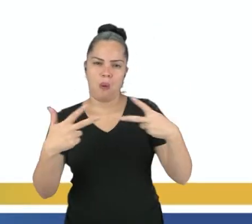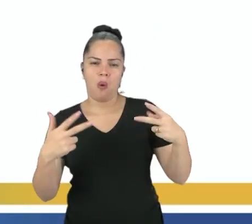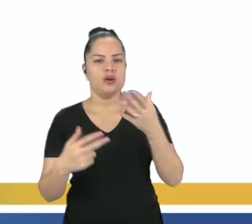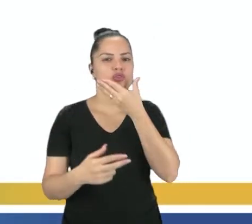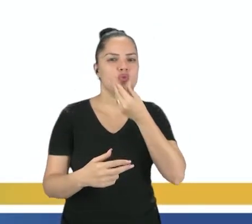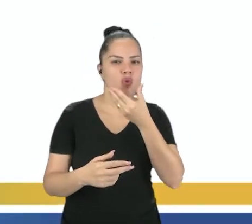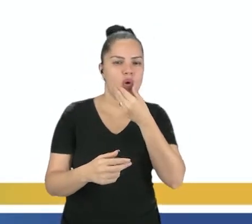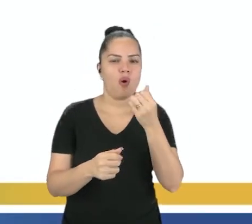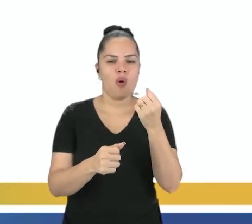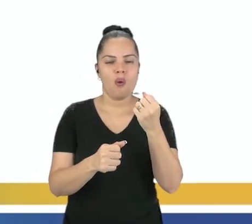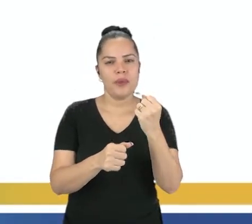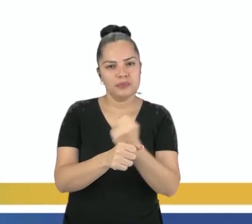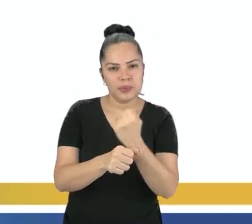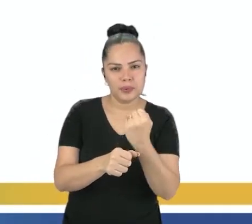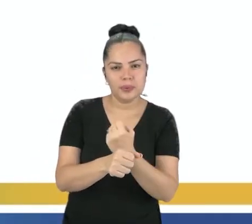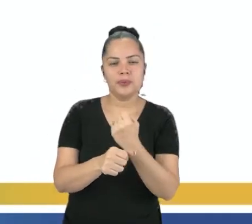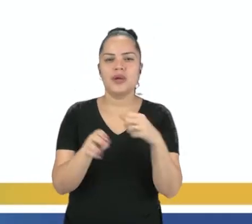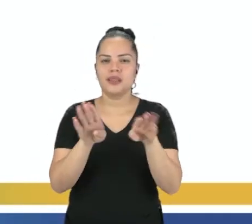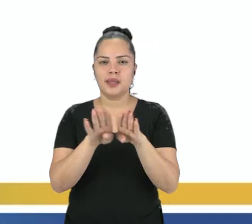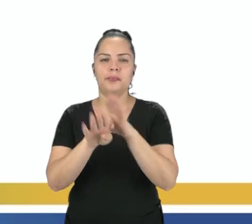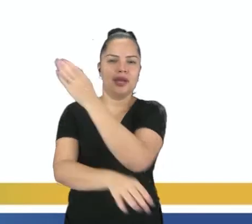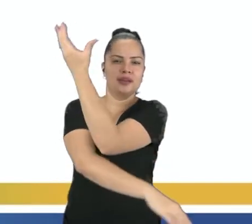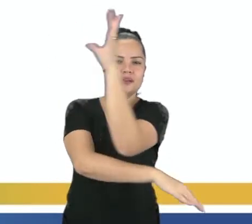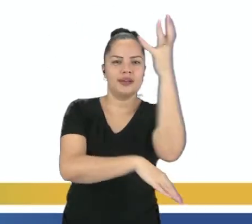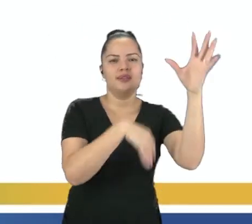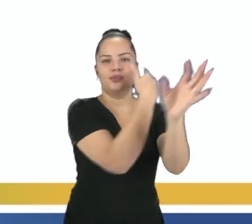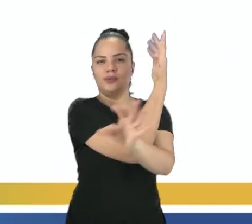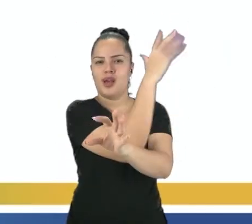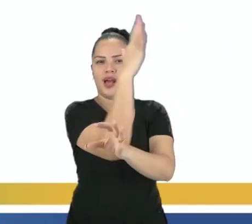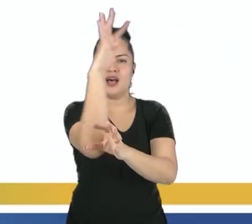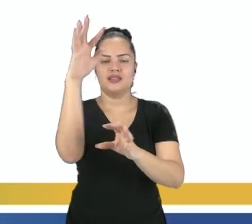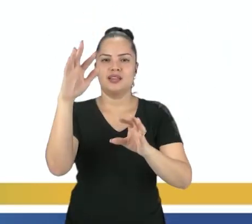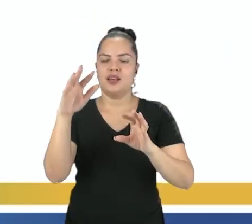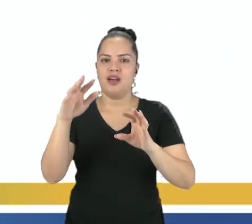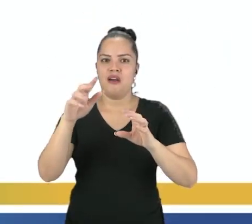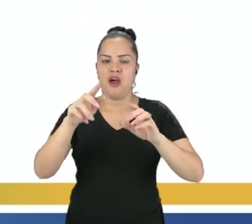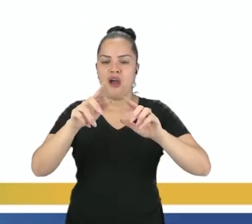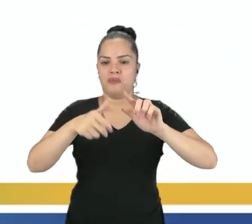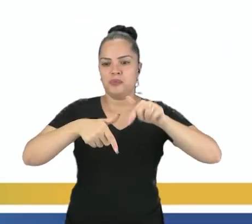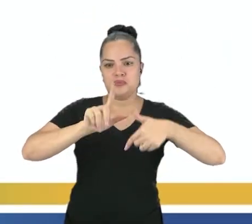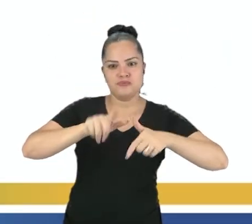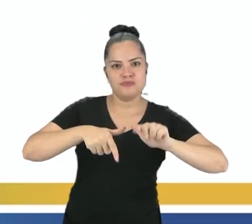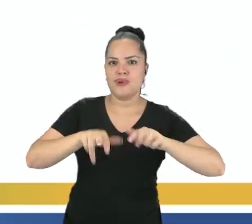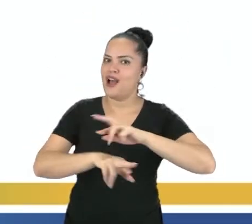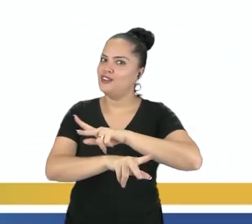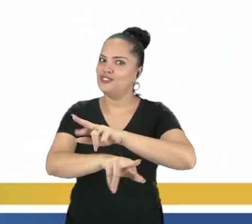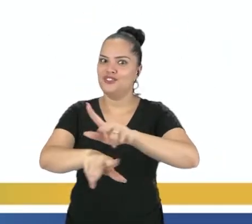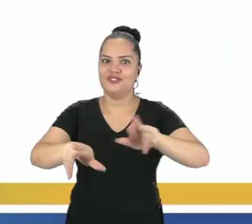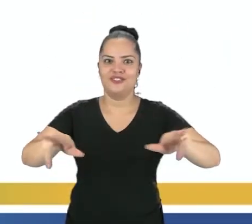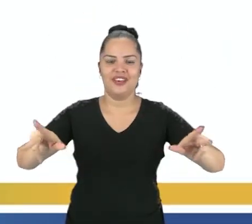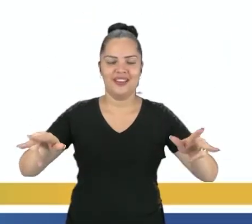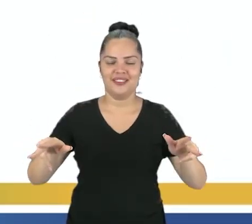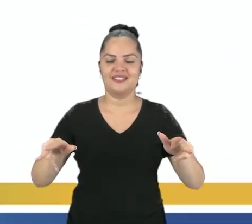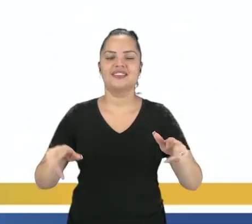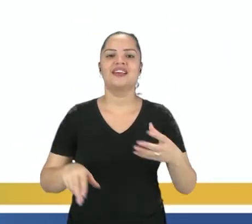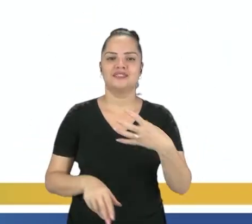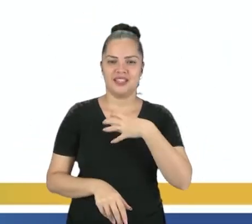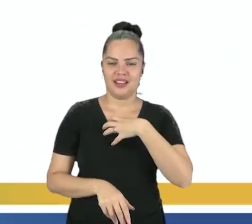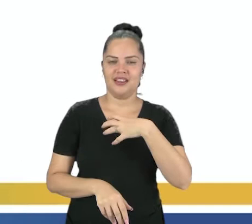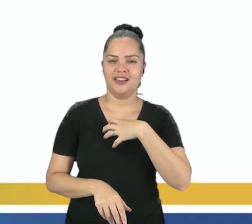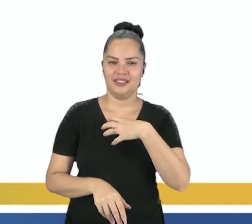natureza, nós podemos notar as mais variadas formas. Algumas delas, por apresentarem certas características,